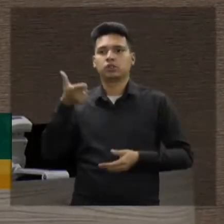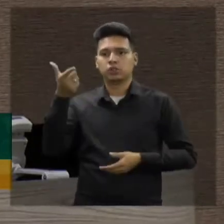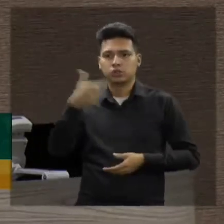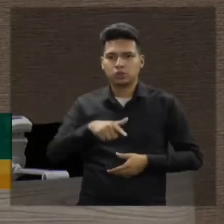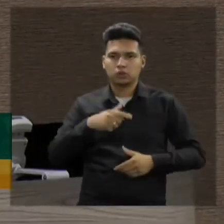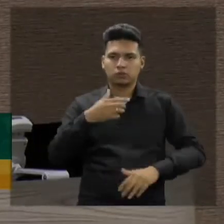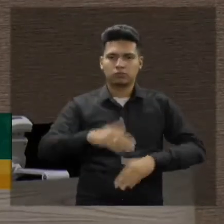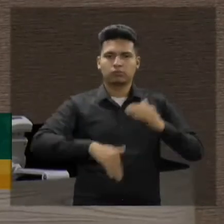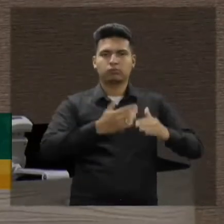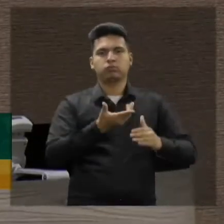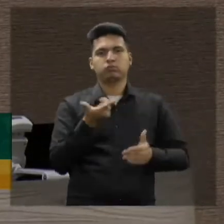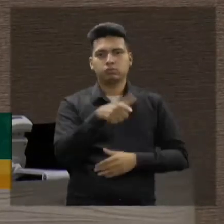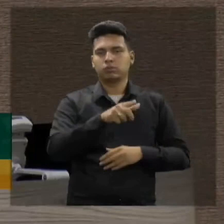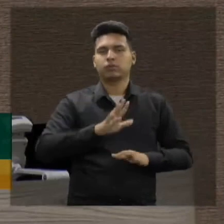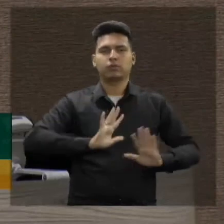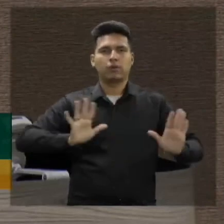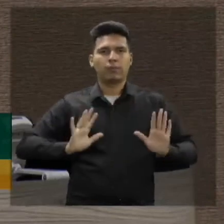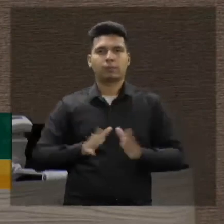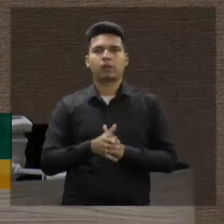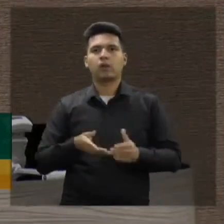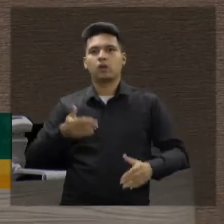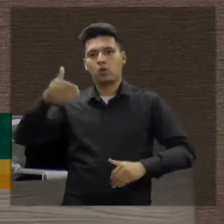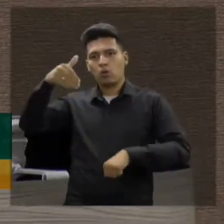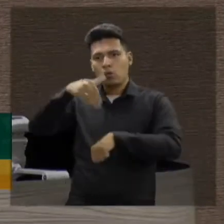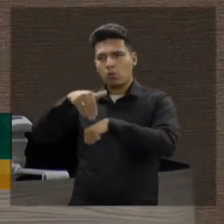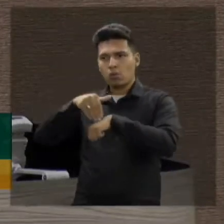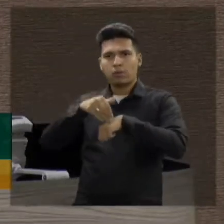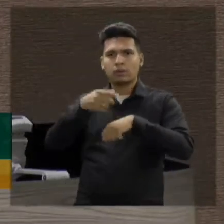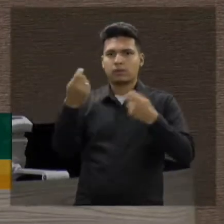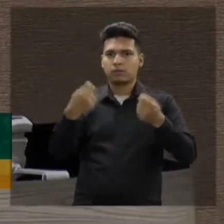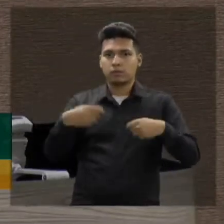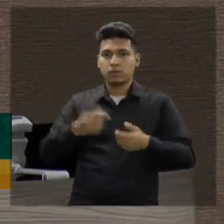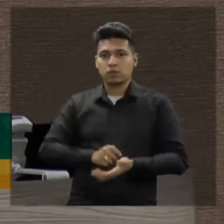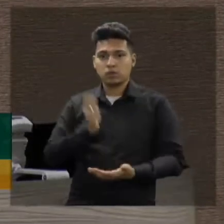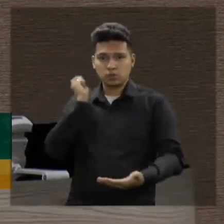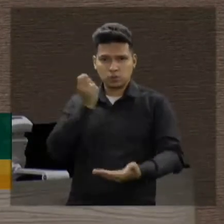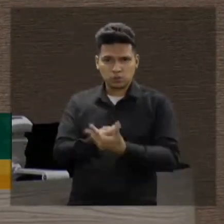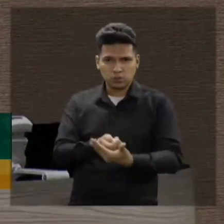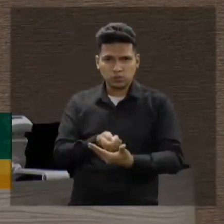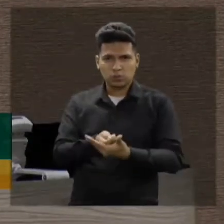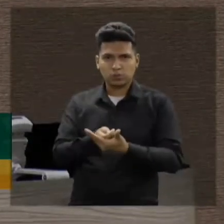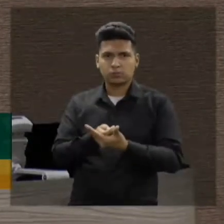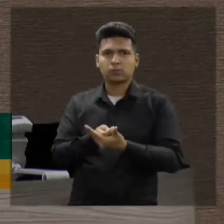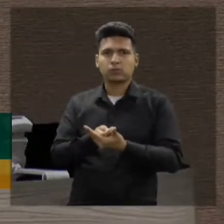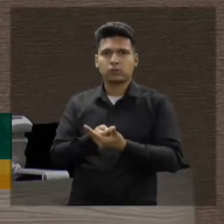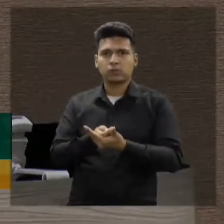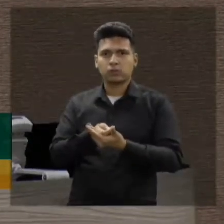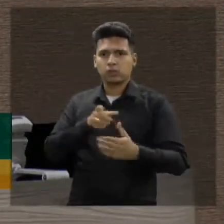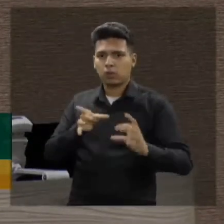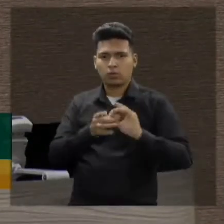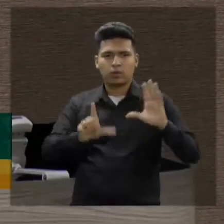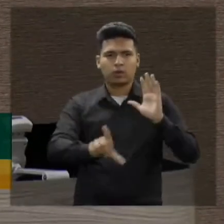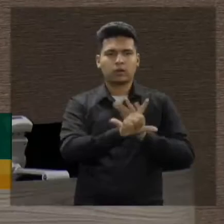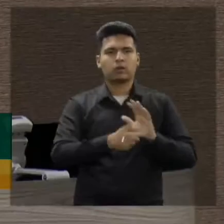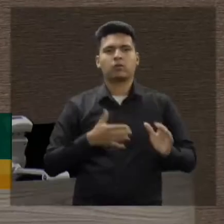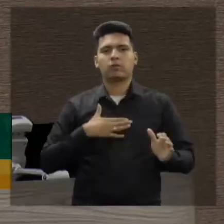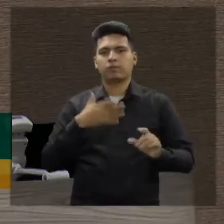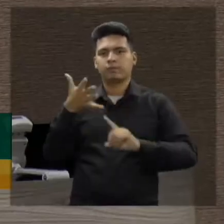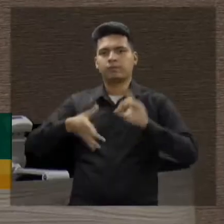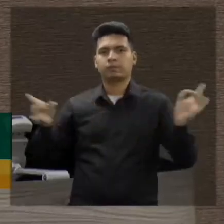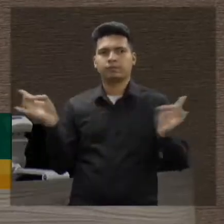novamente e os culpados precisam ser punidos no Rigor da Lei Tenho dito